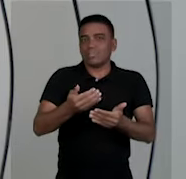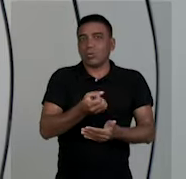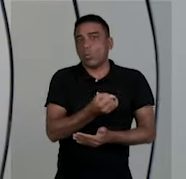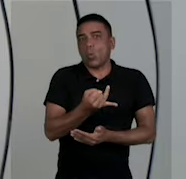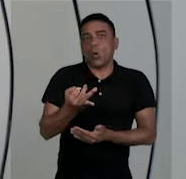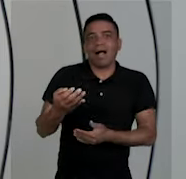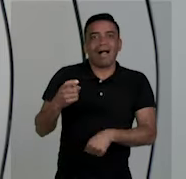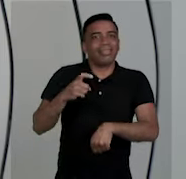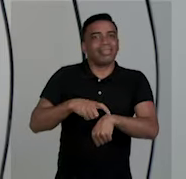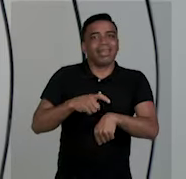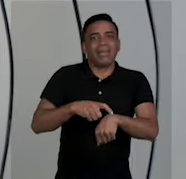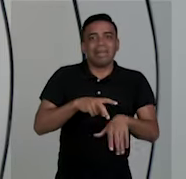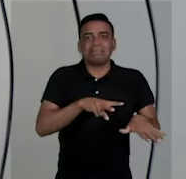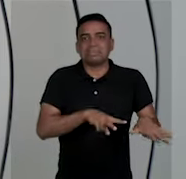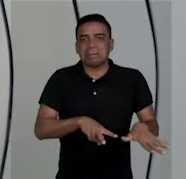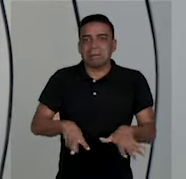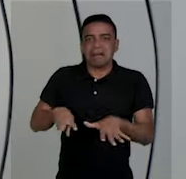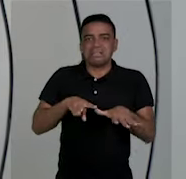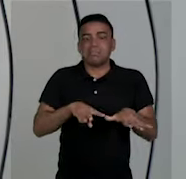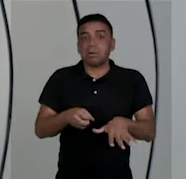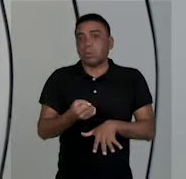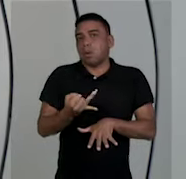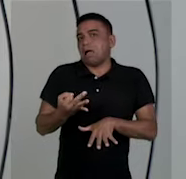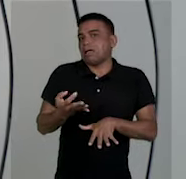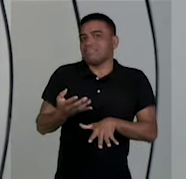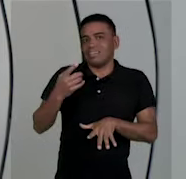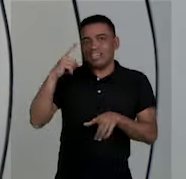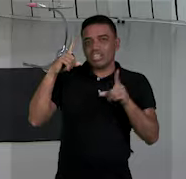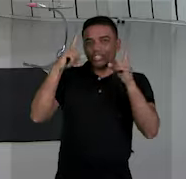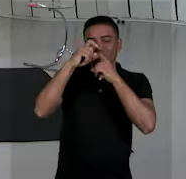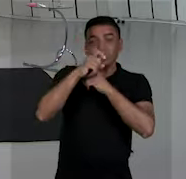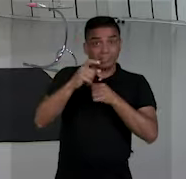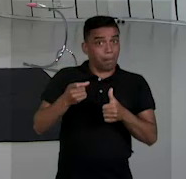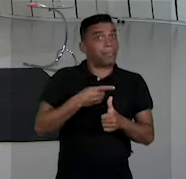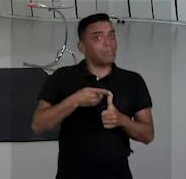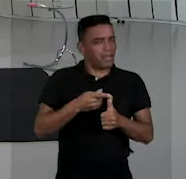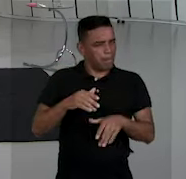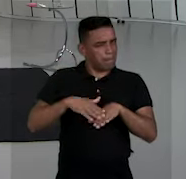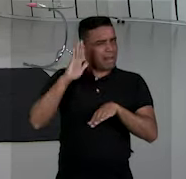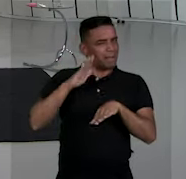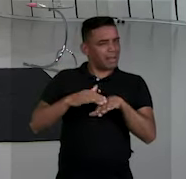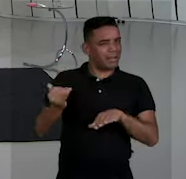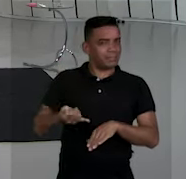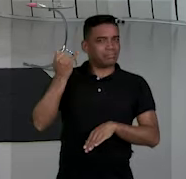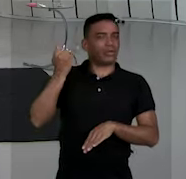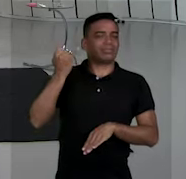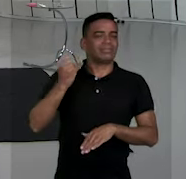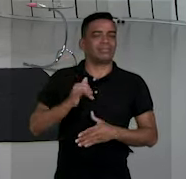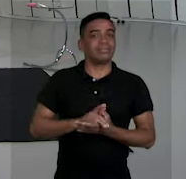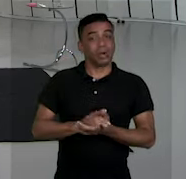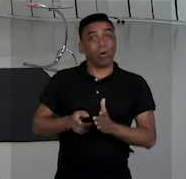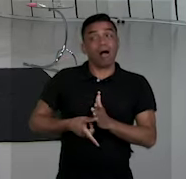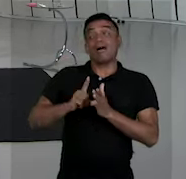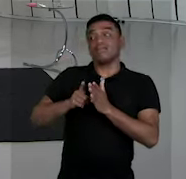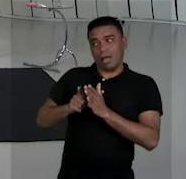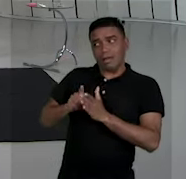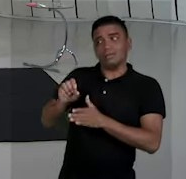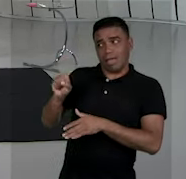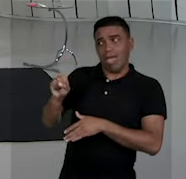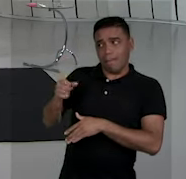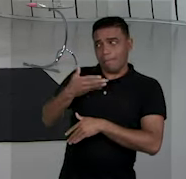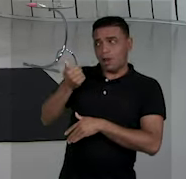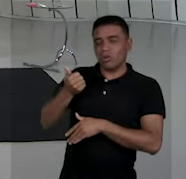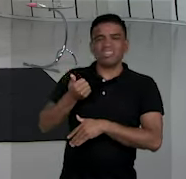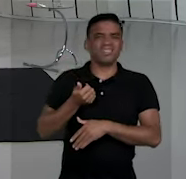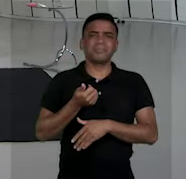tempo tem esse bebezinho. Por isso que o primeiro de todos é o mais importante. Quanto antes fizer, o quanto antes, melhor. A partir aí da sexta semana, mais ou